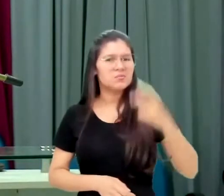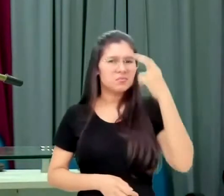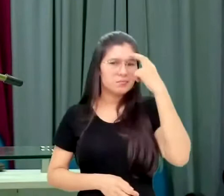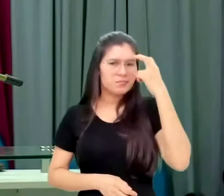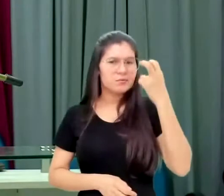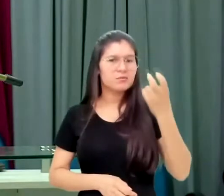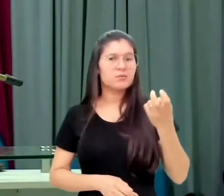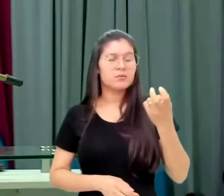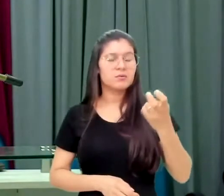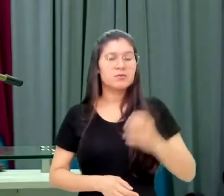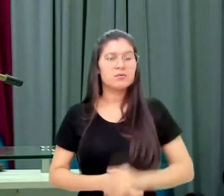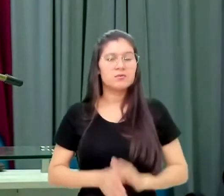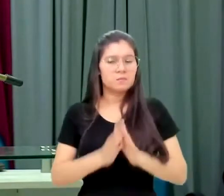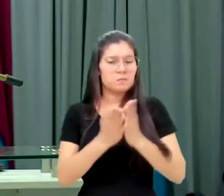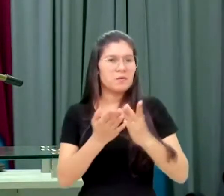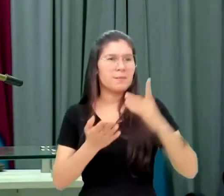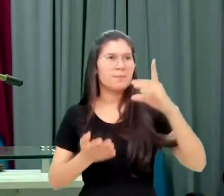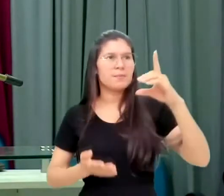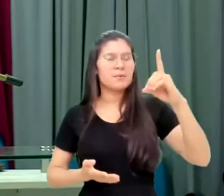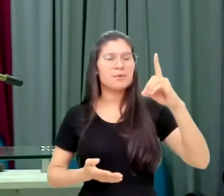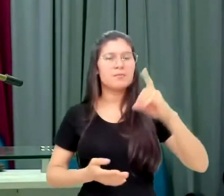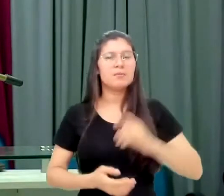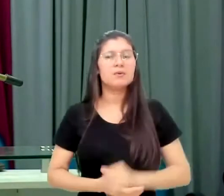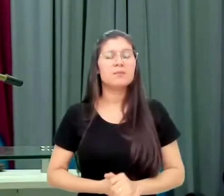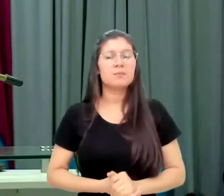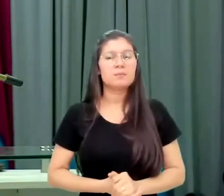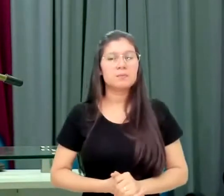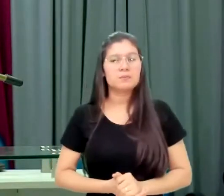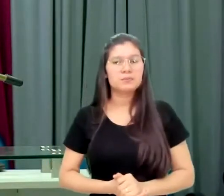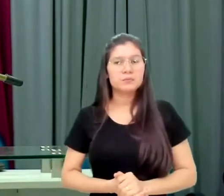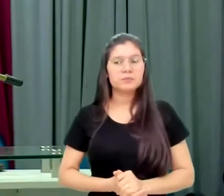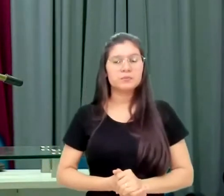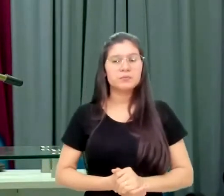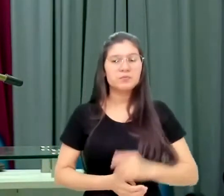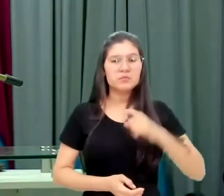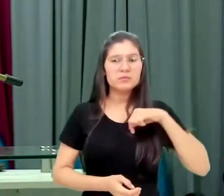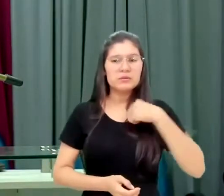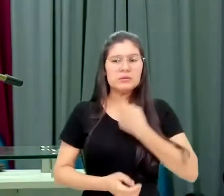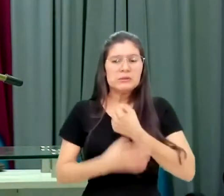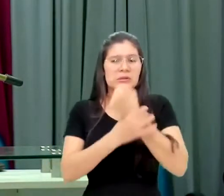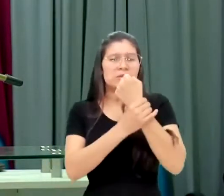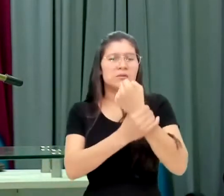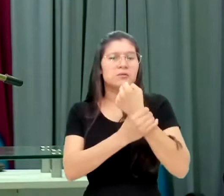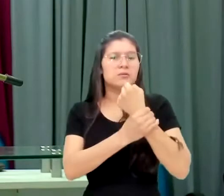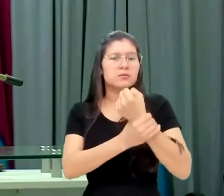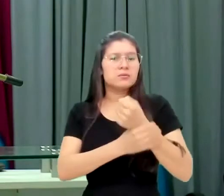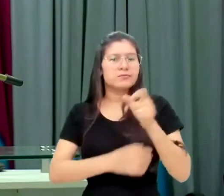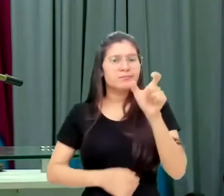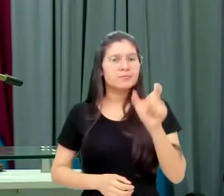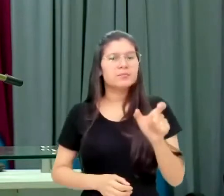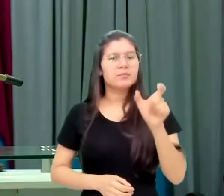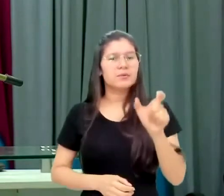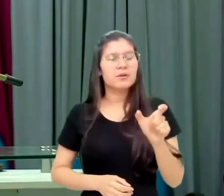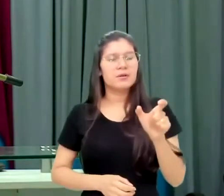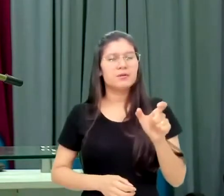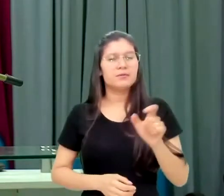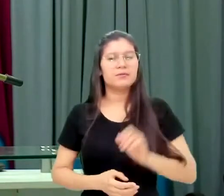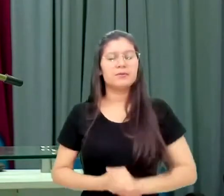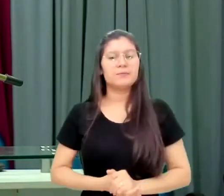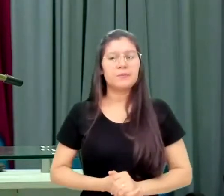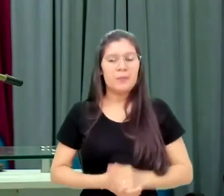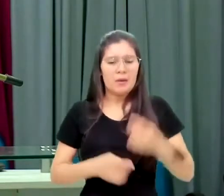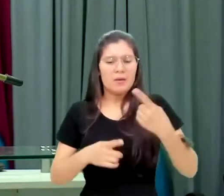coisas nas redes sociais, mas que nos asseguremos na palavra de Deus, sabendo que dela procede